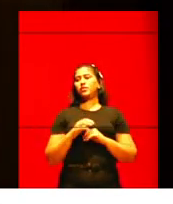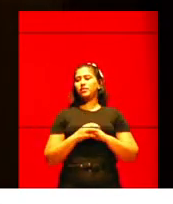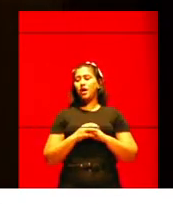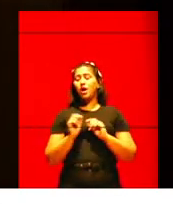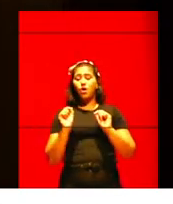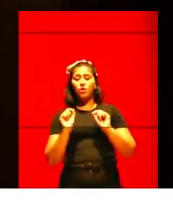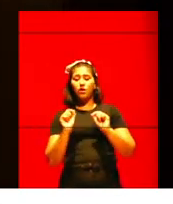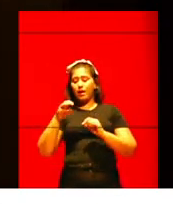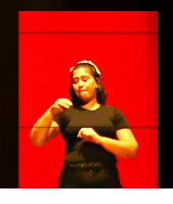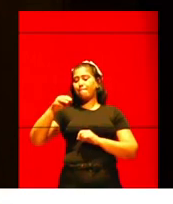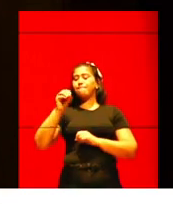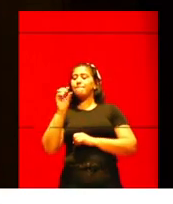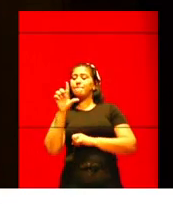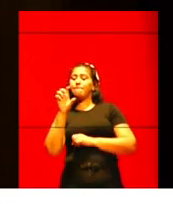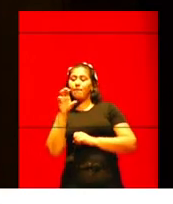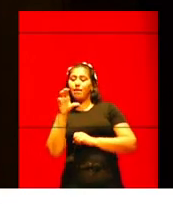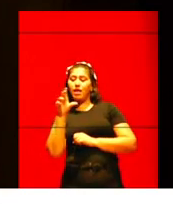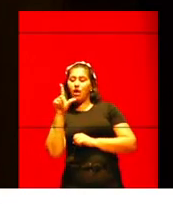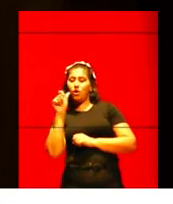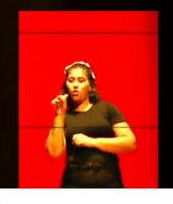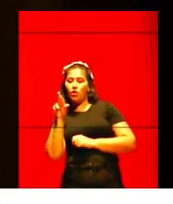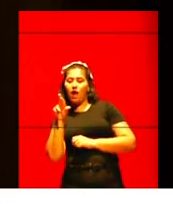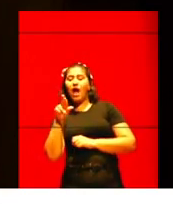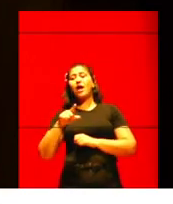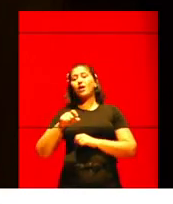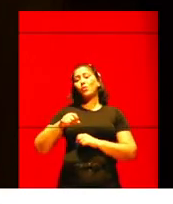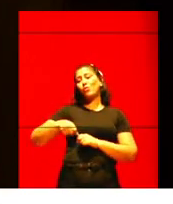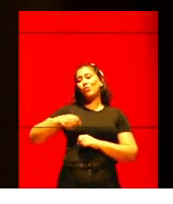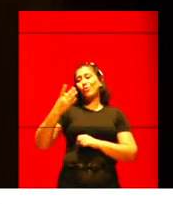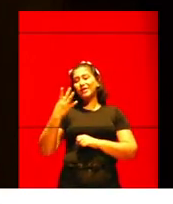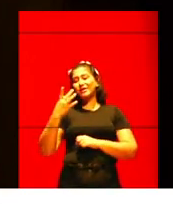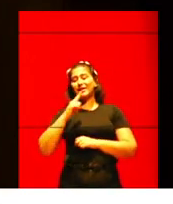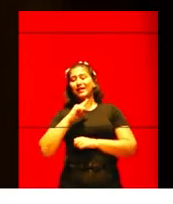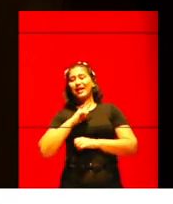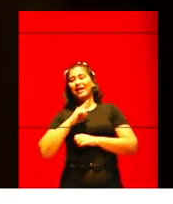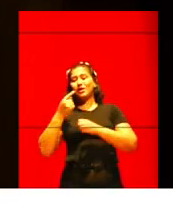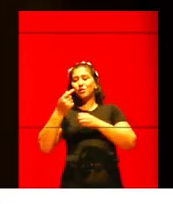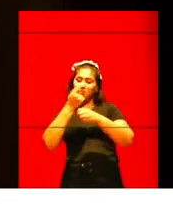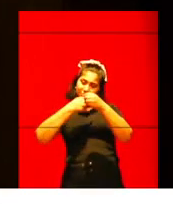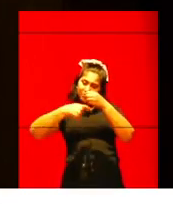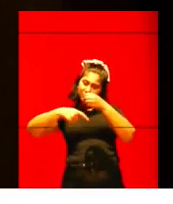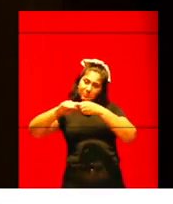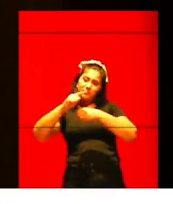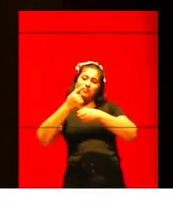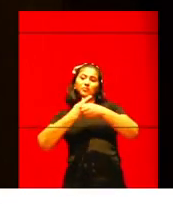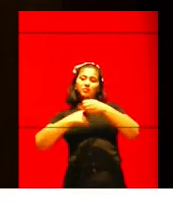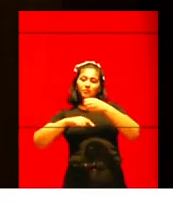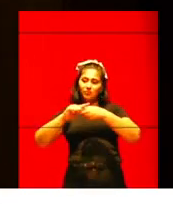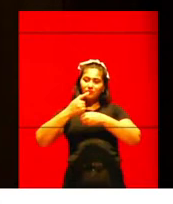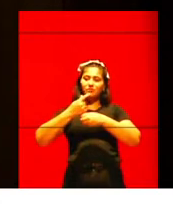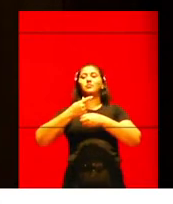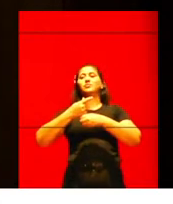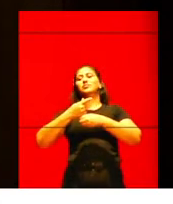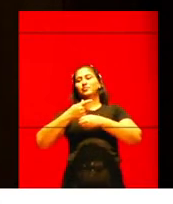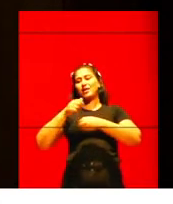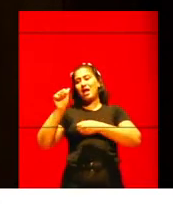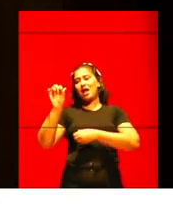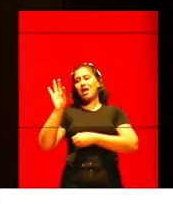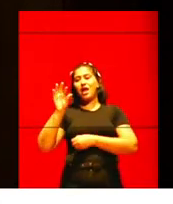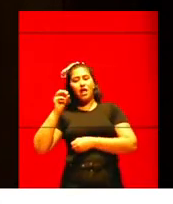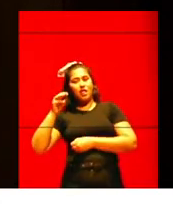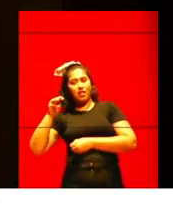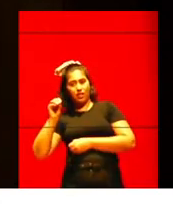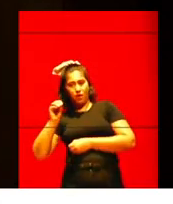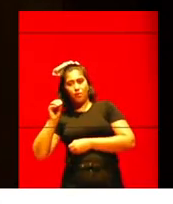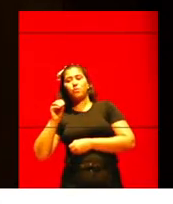É a quantidade que compõe, né, de átomos que compõem o composto. No caso, aquela estrutura aqui,